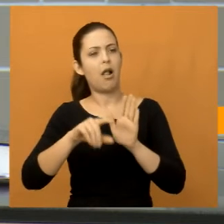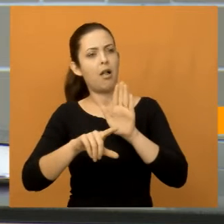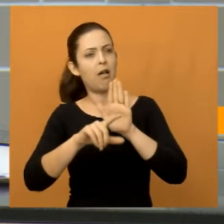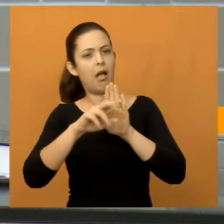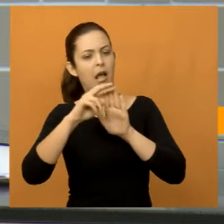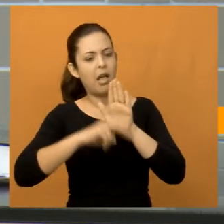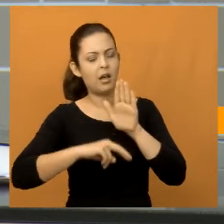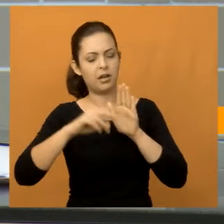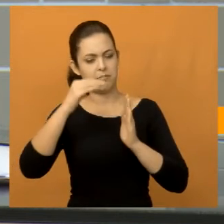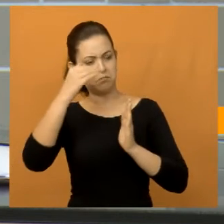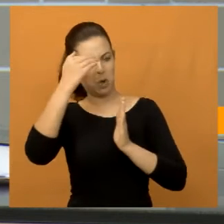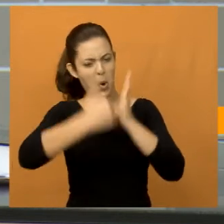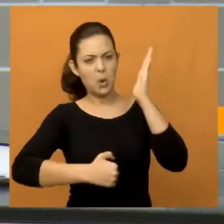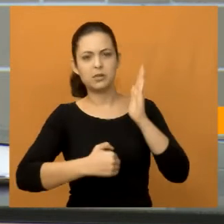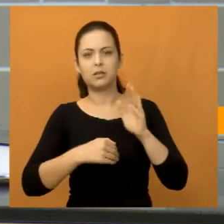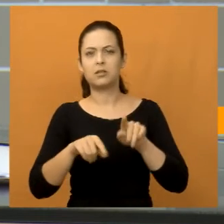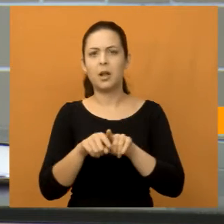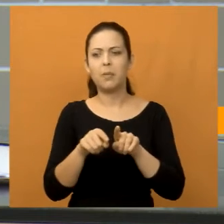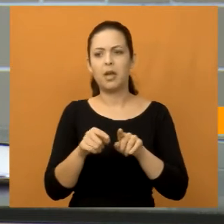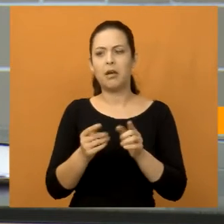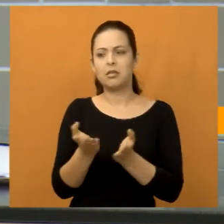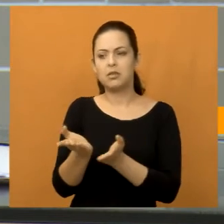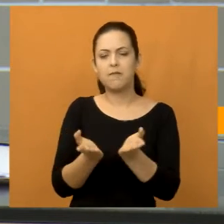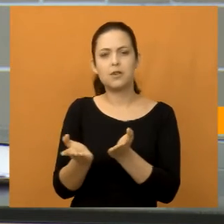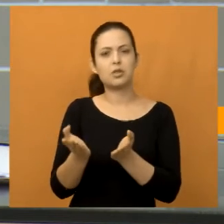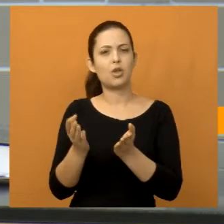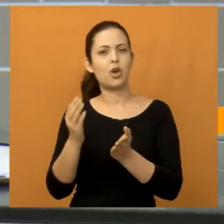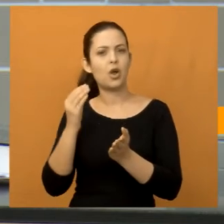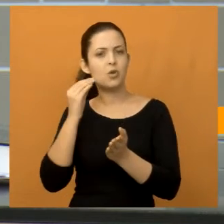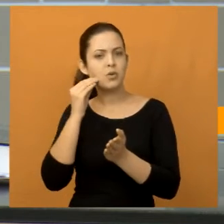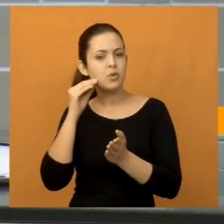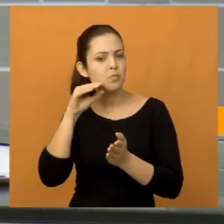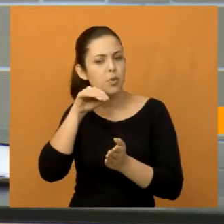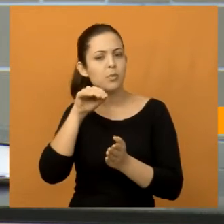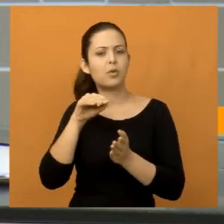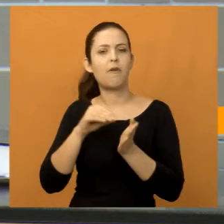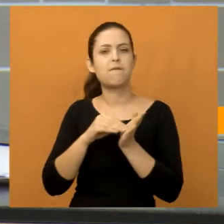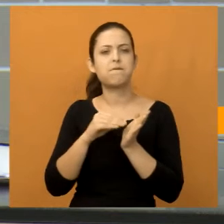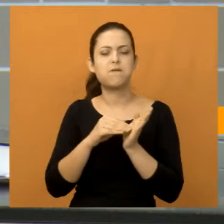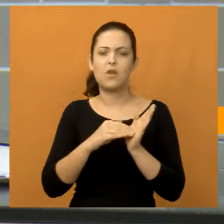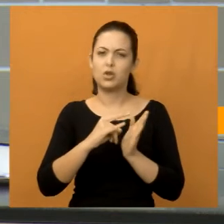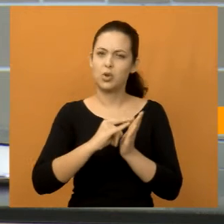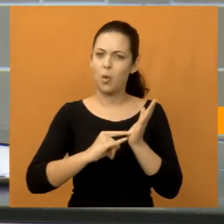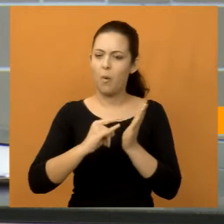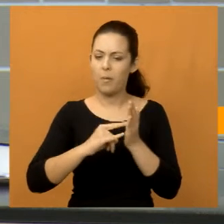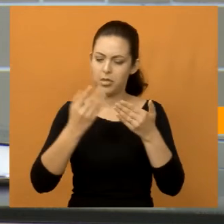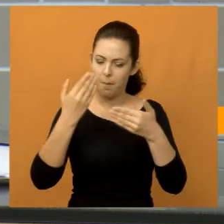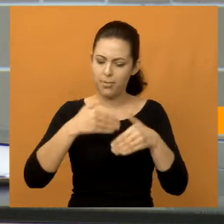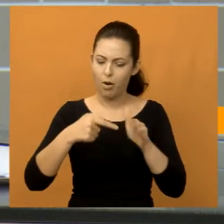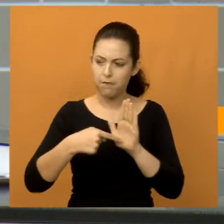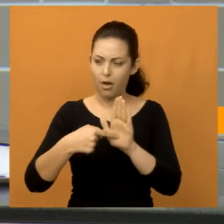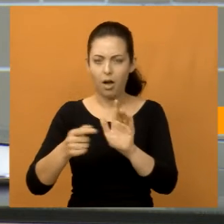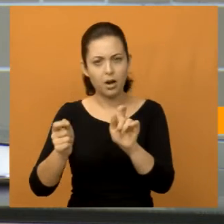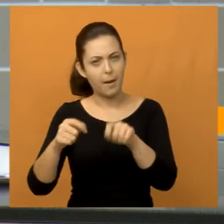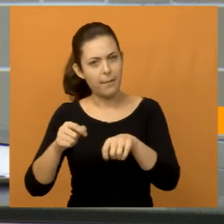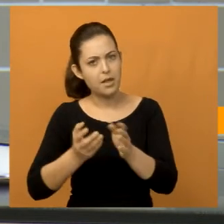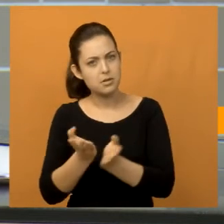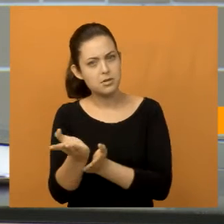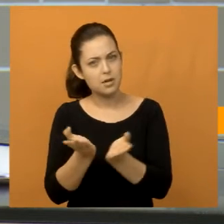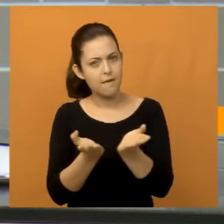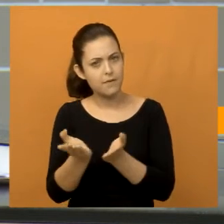como ausência de ateste do servidor público responsável, falta de documentação comprobatória,